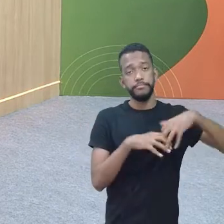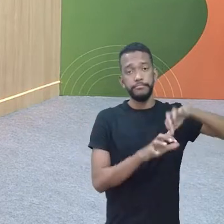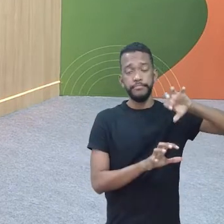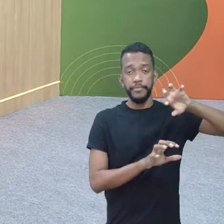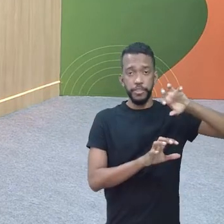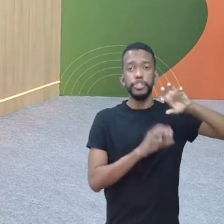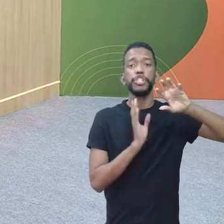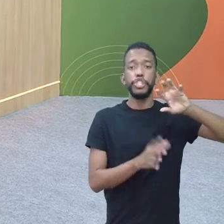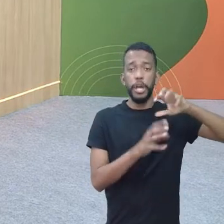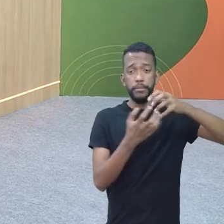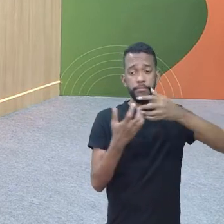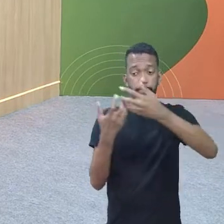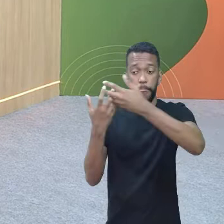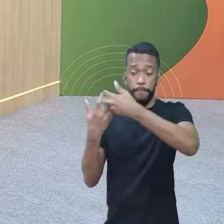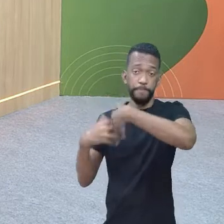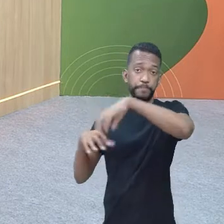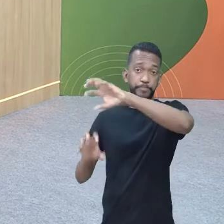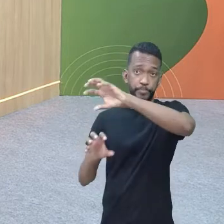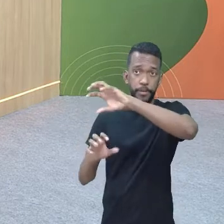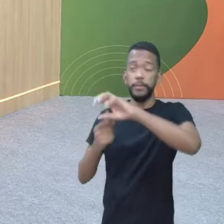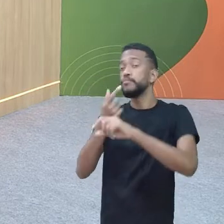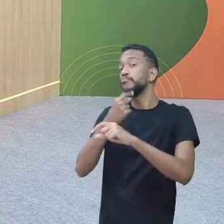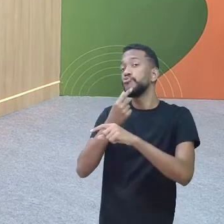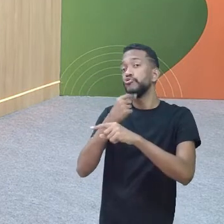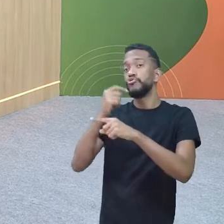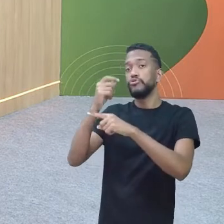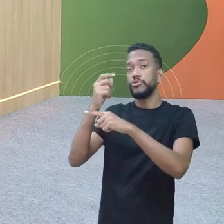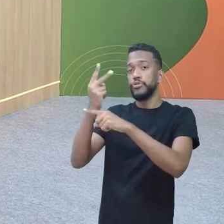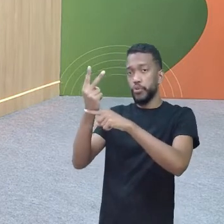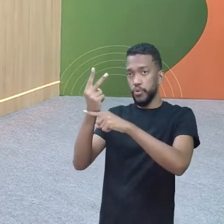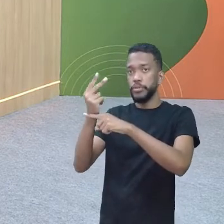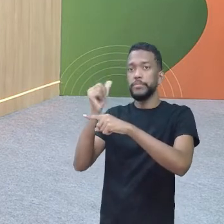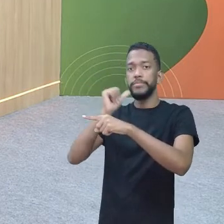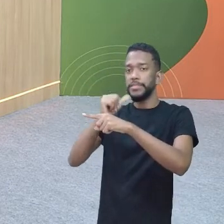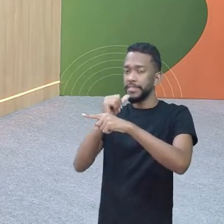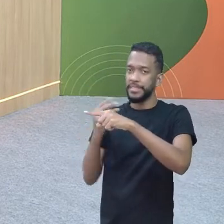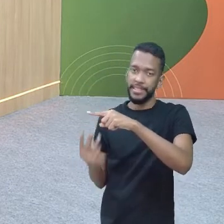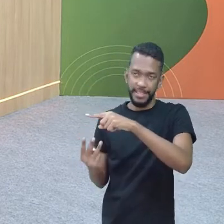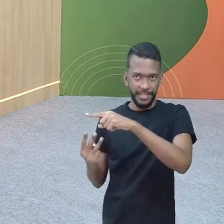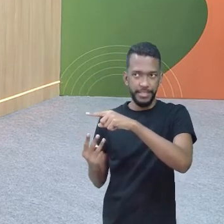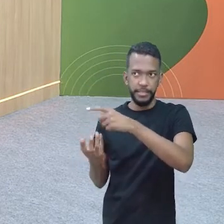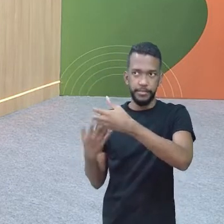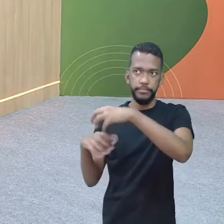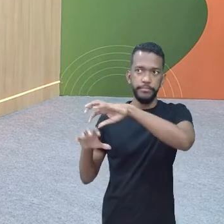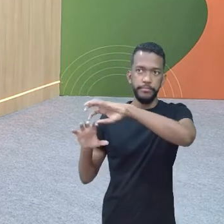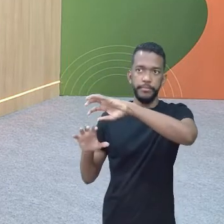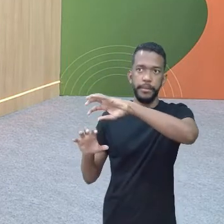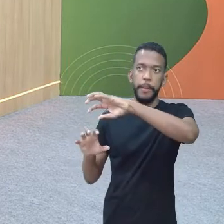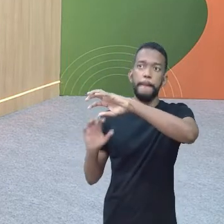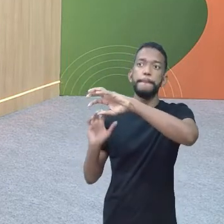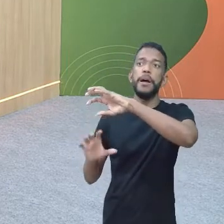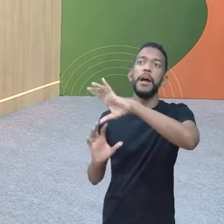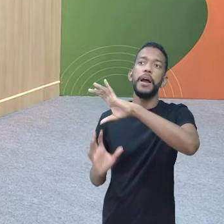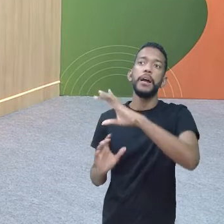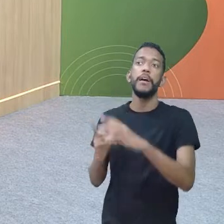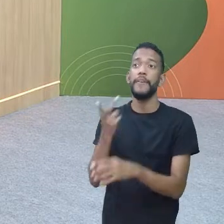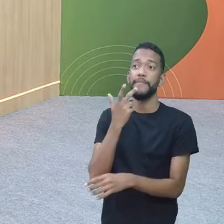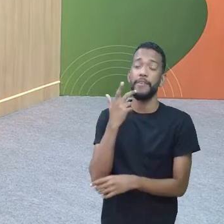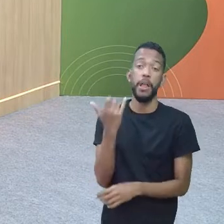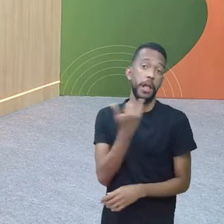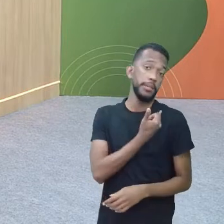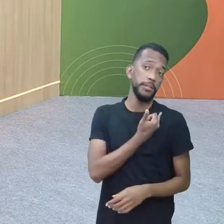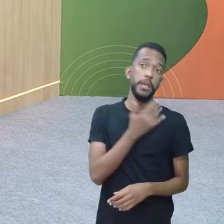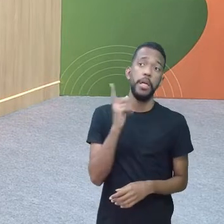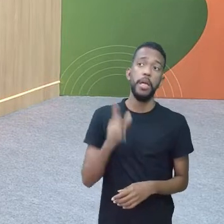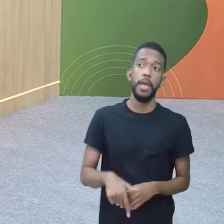gente tinha grupos separados. Meninos no numerador, meninas no denominador. Mas a informação que a questão